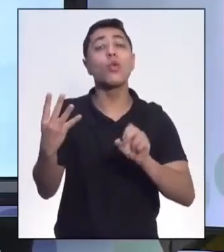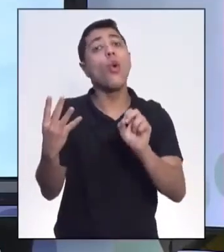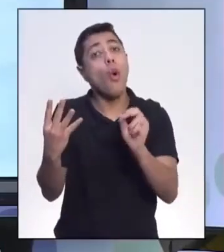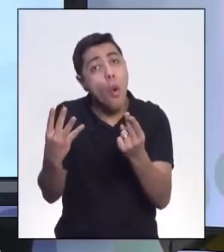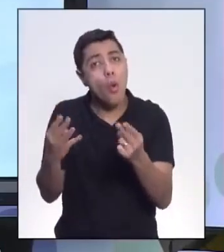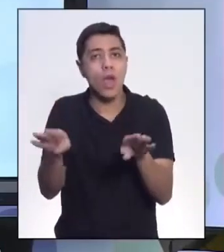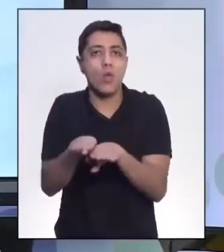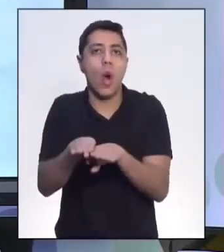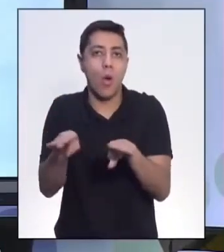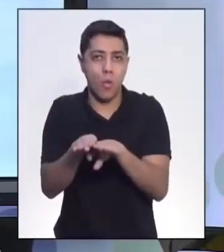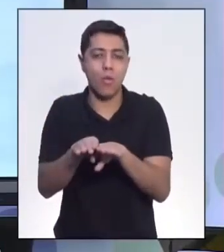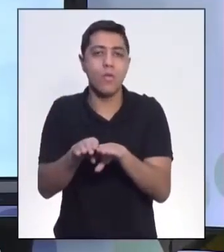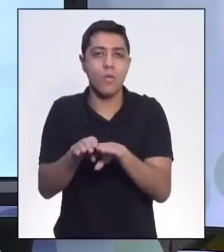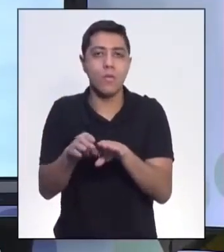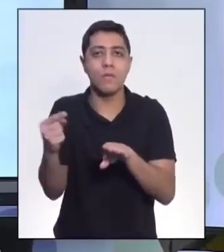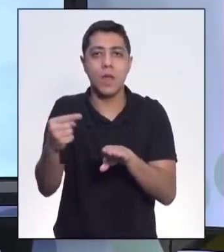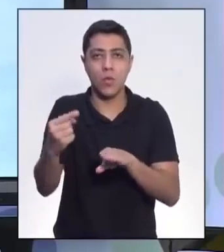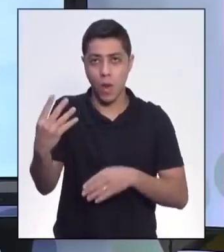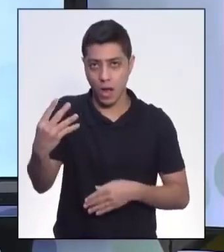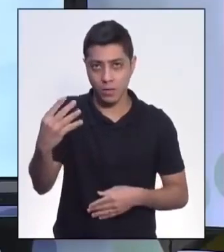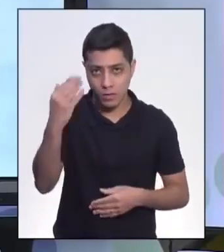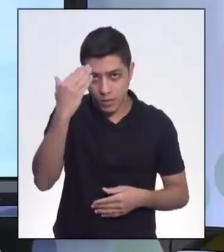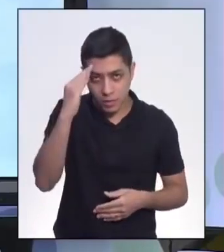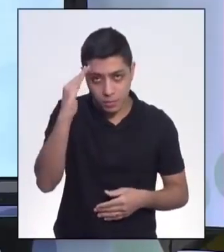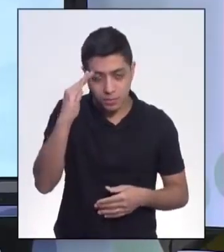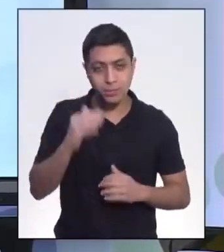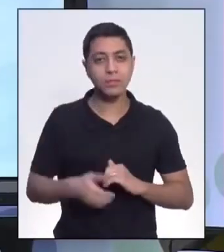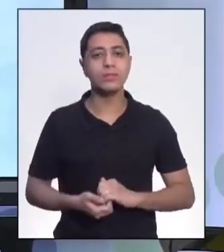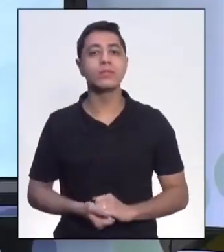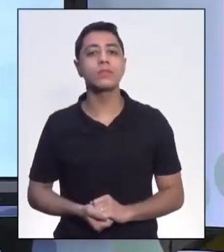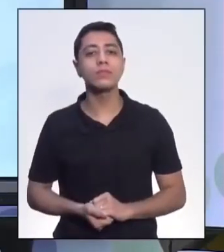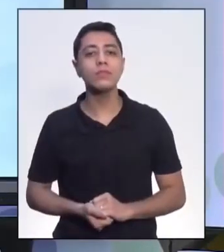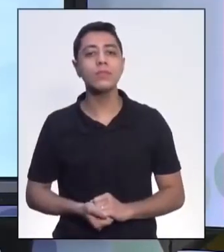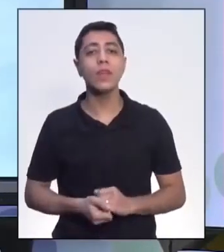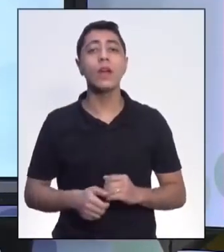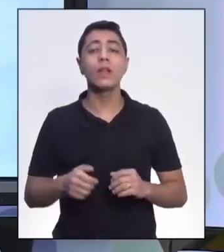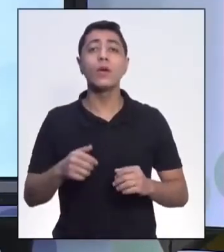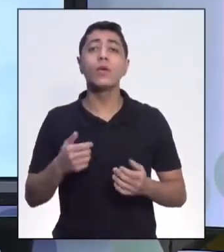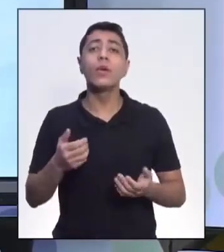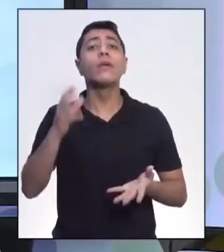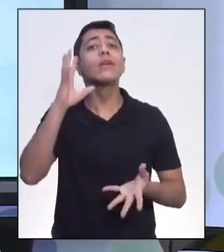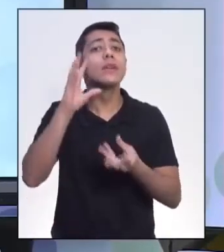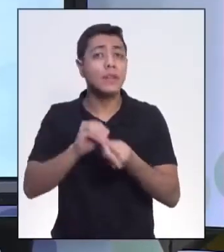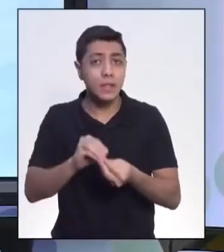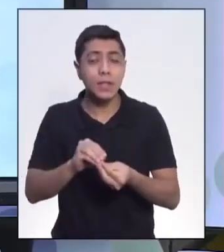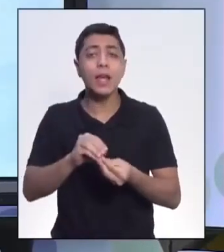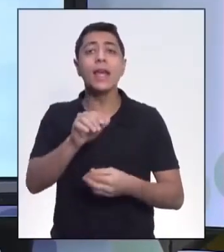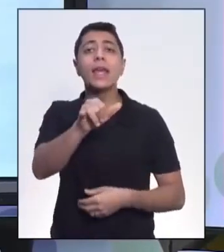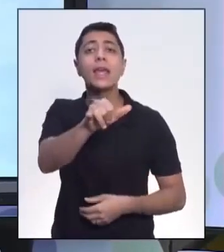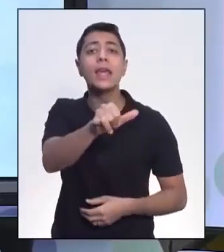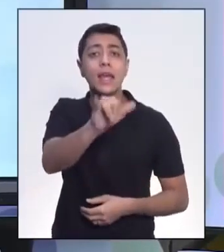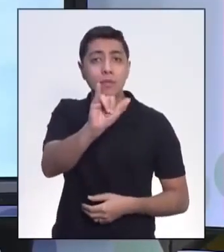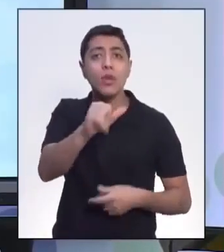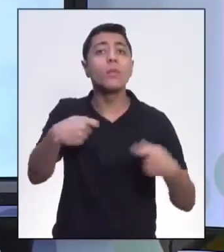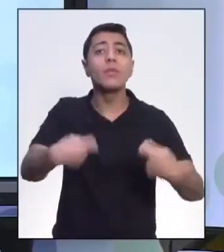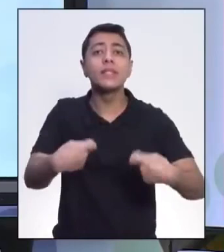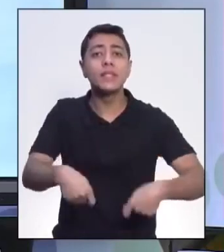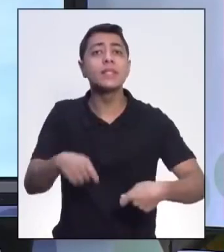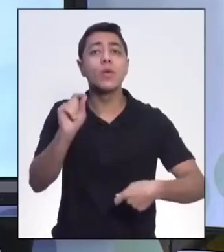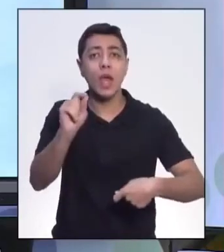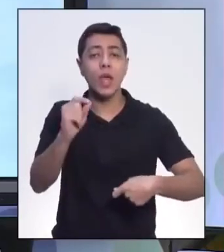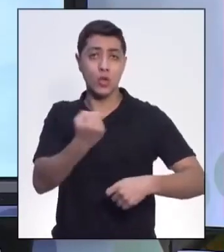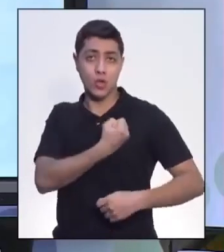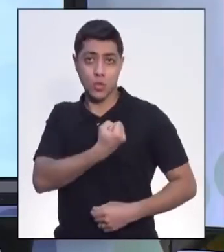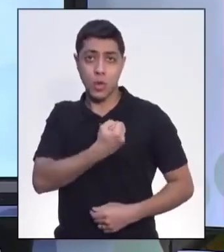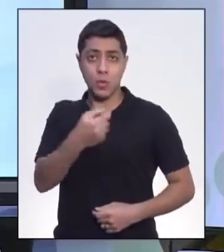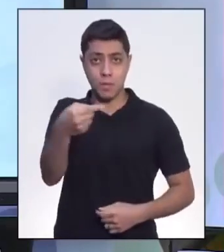de x e olho um valor de y, esse valor de y tem que ser maior ou igual a menos 4, para a afirmação ser verdadeira. Tá?